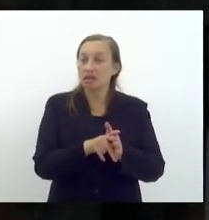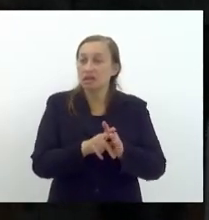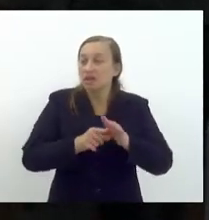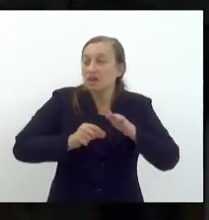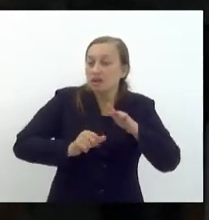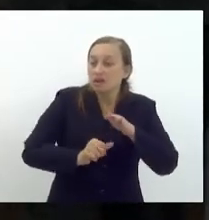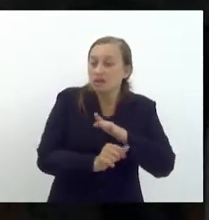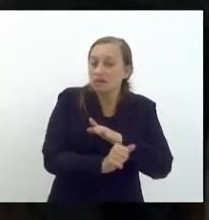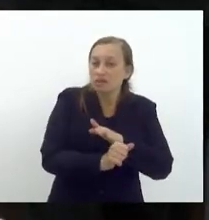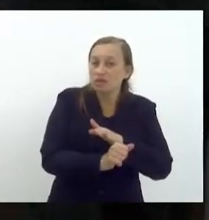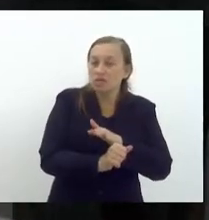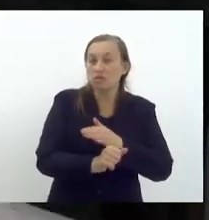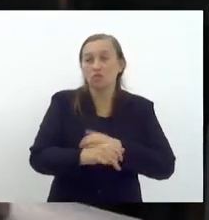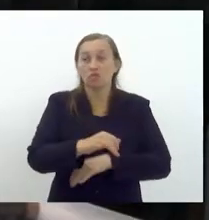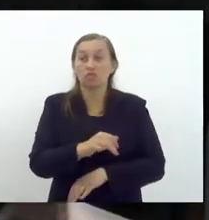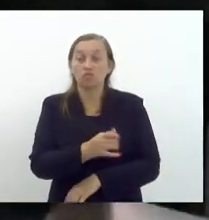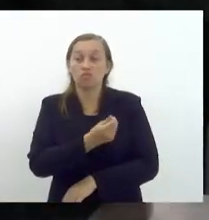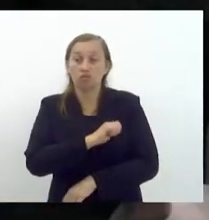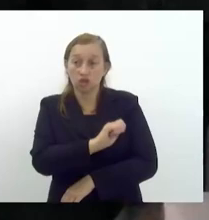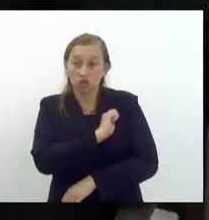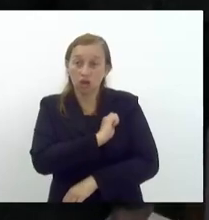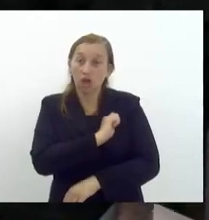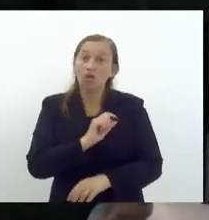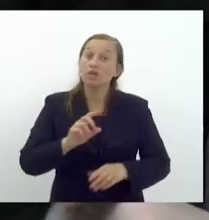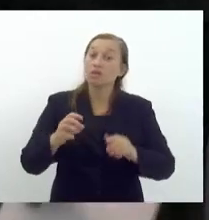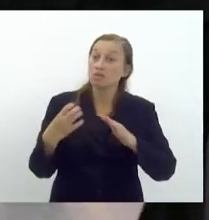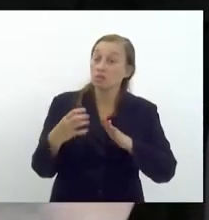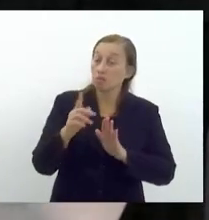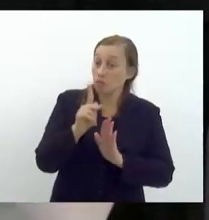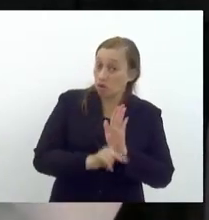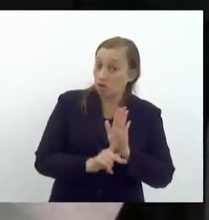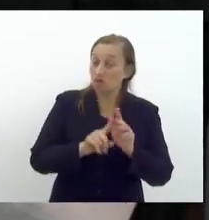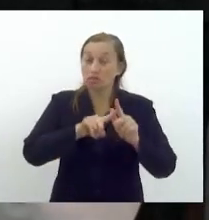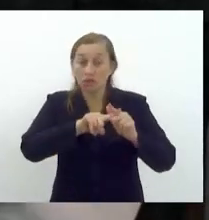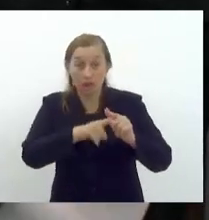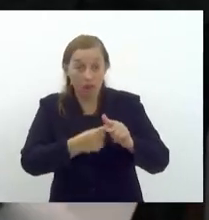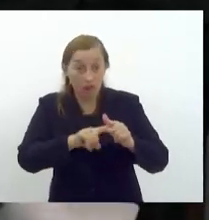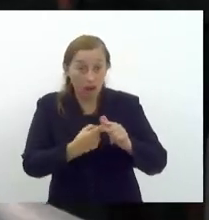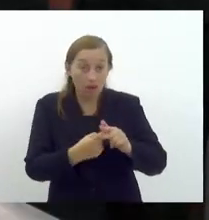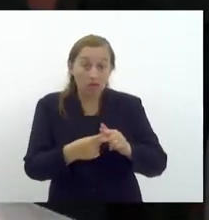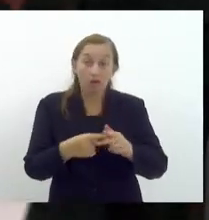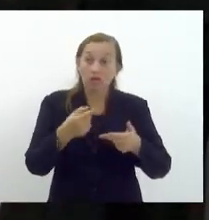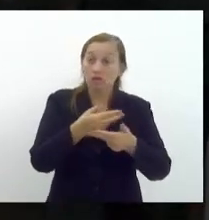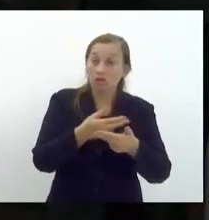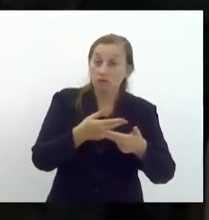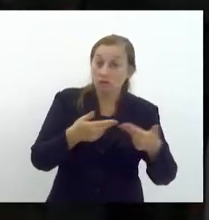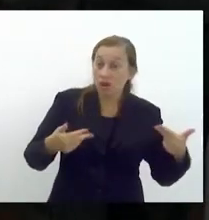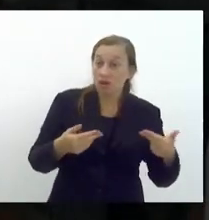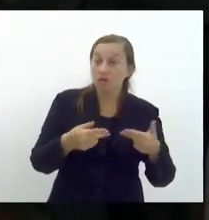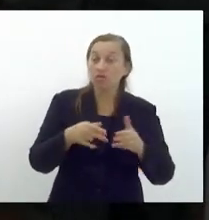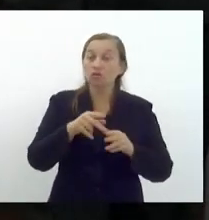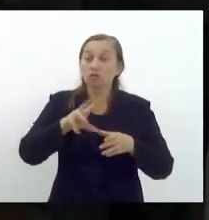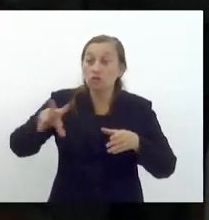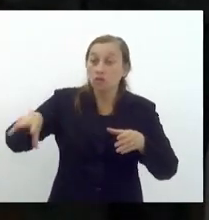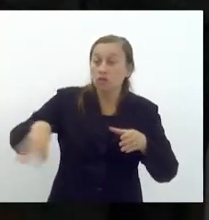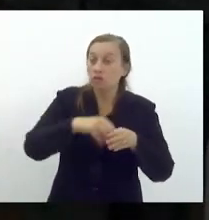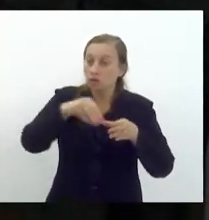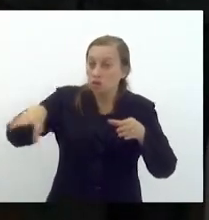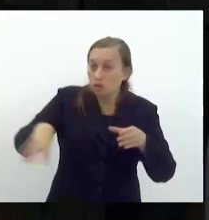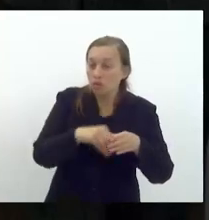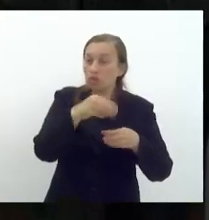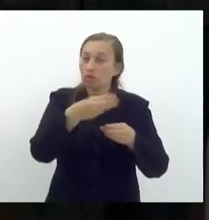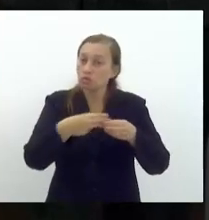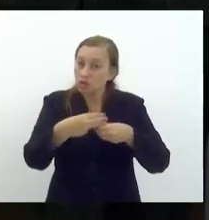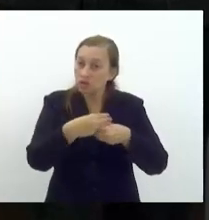esse projeto seja alterado a lei seja alterada por quantas municípios que foram incluídos nesse